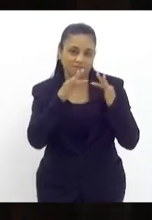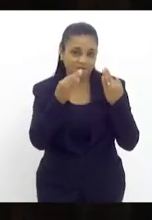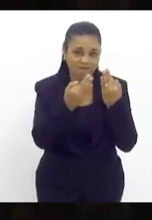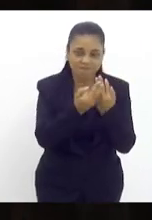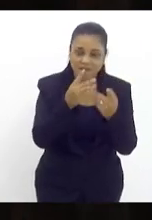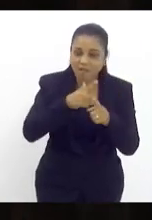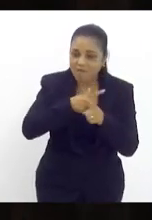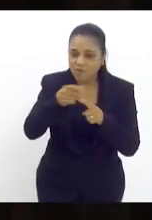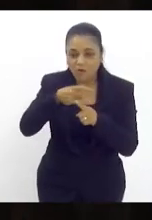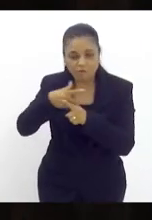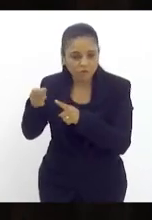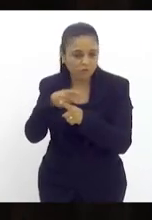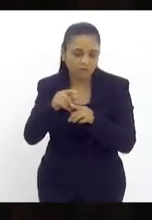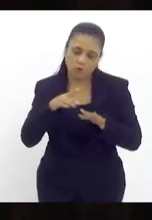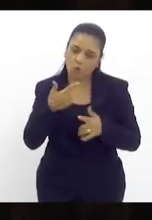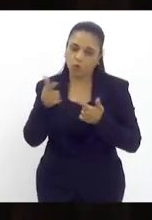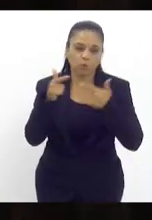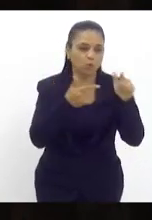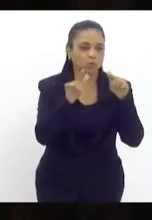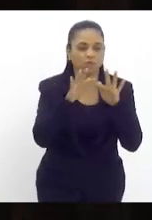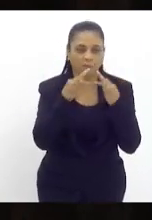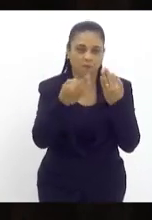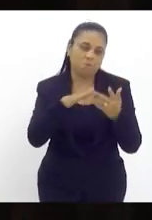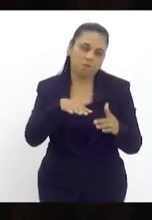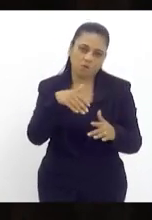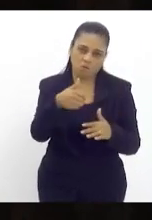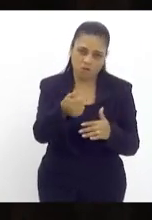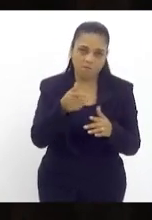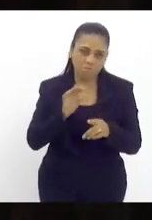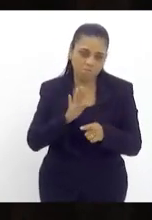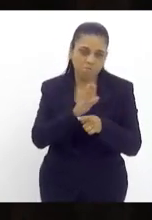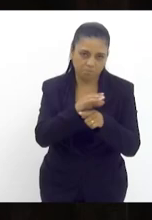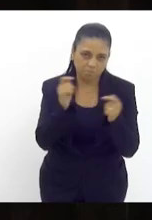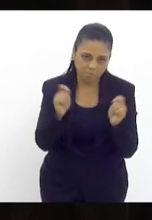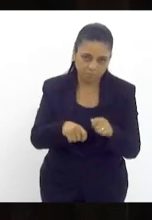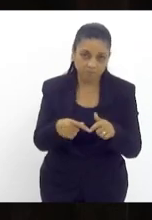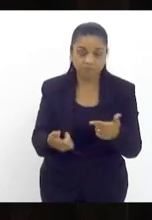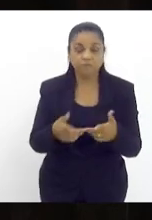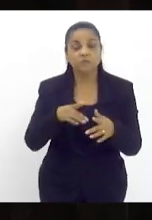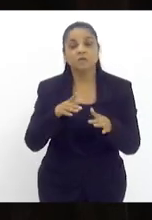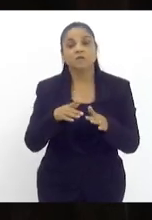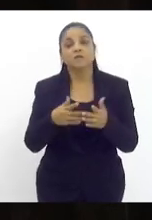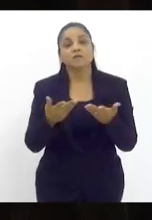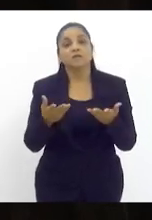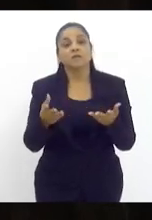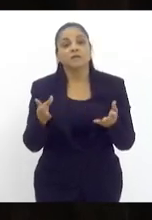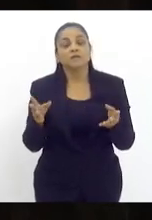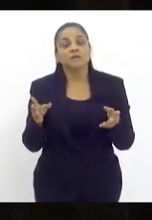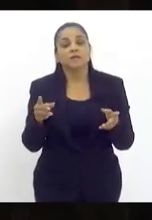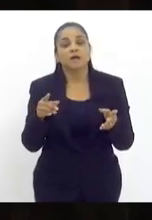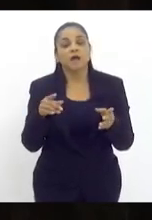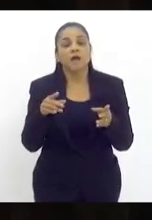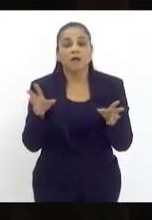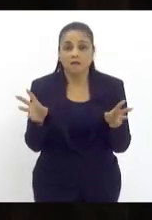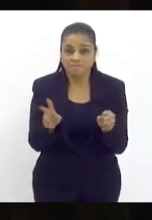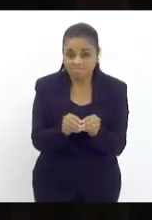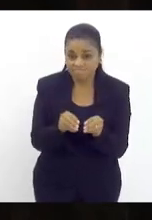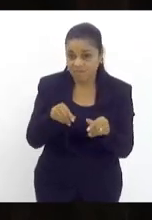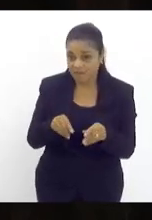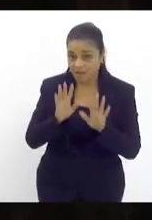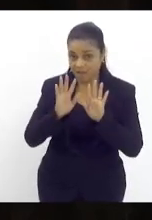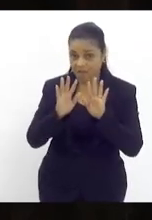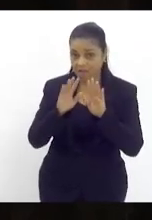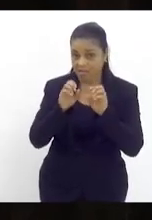podemos ajudar outras famílias a melhorarem também. Não? Depois, por fim, a educação, ela não é